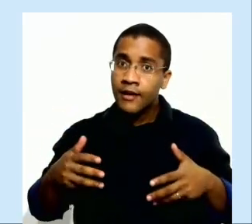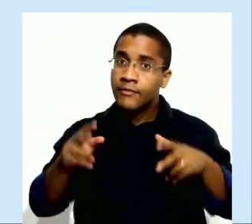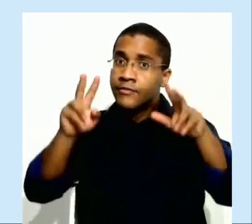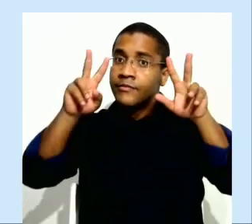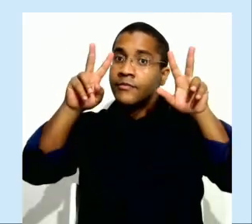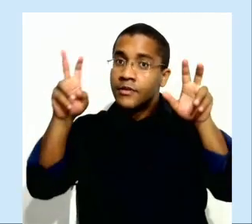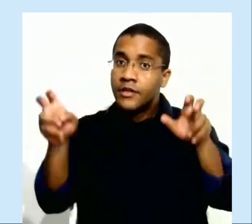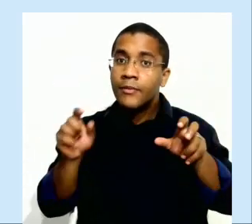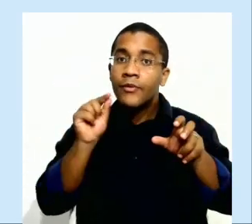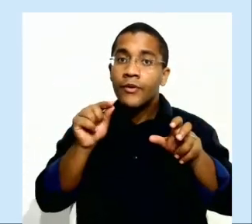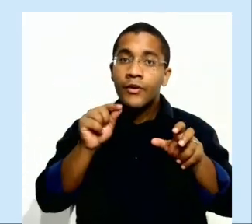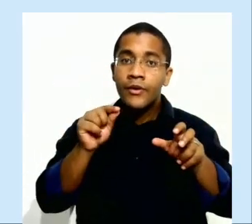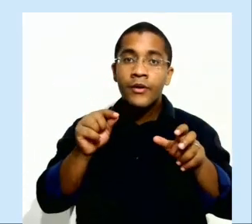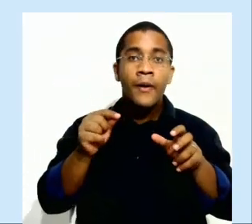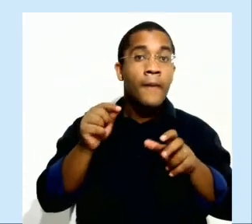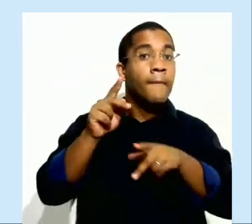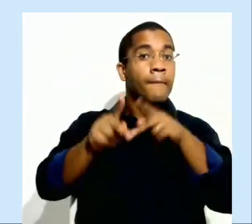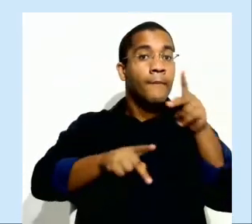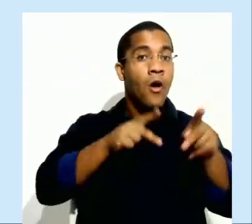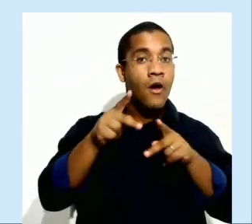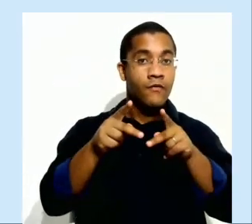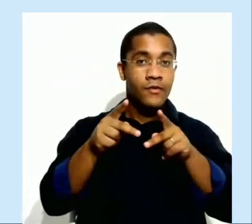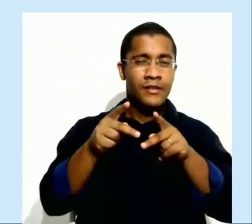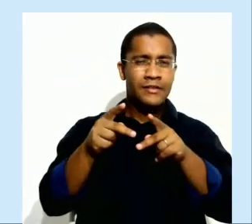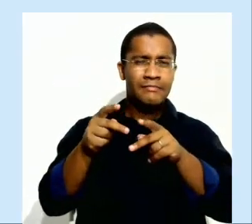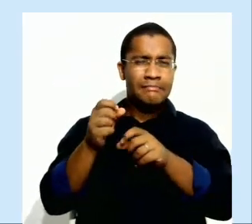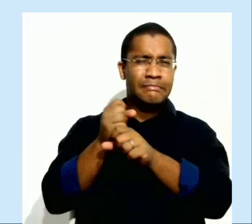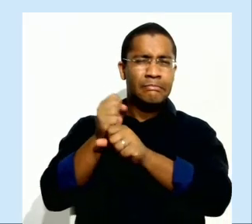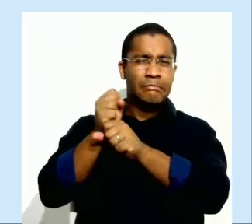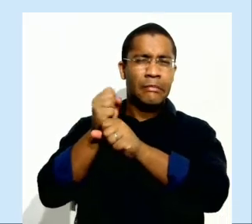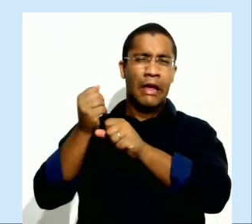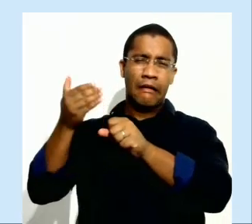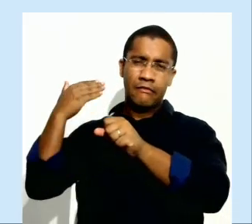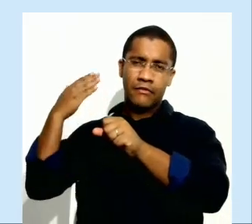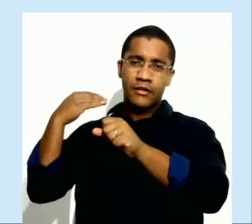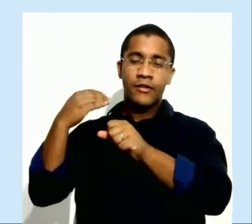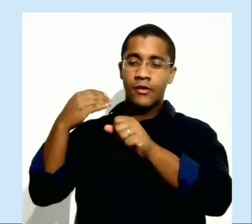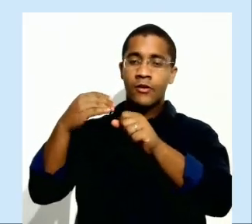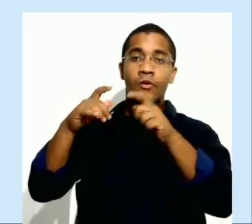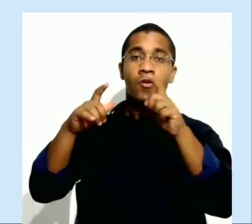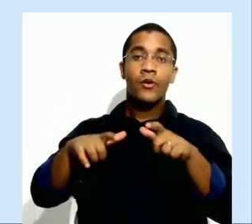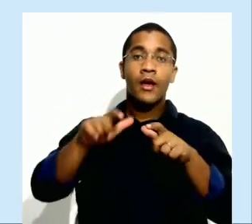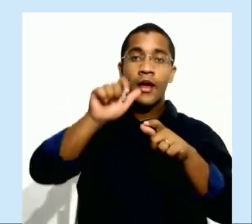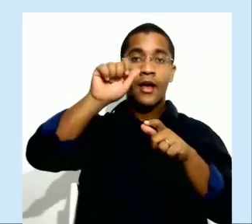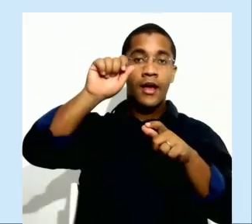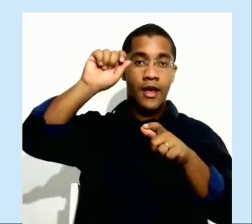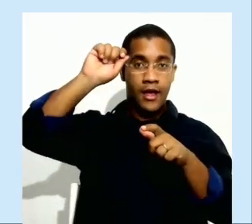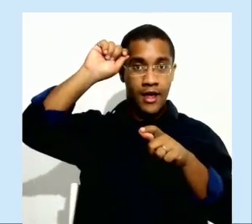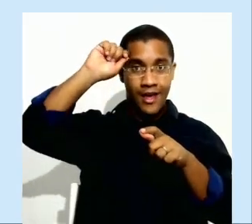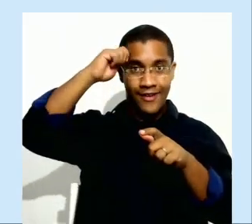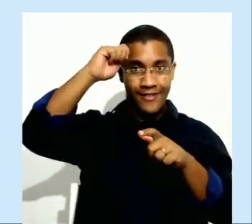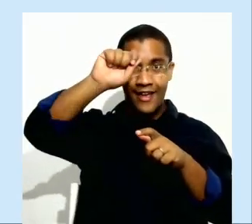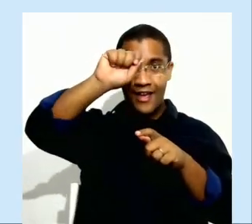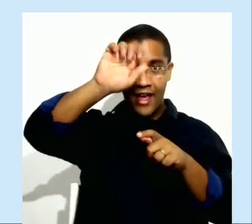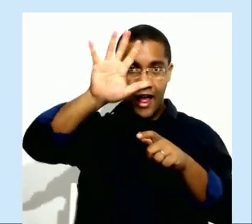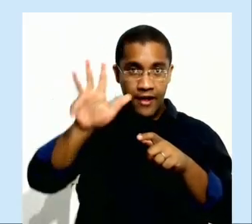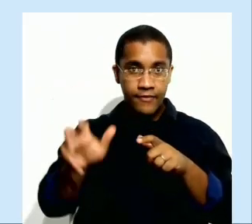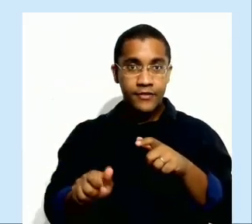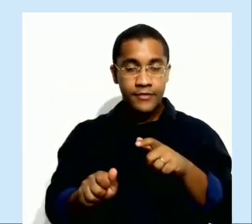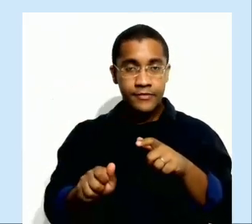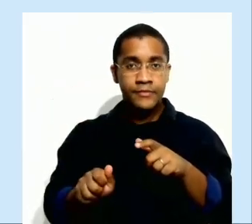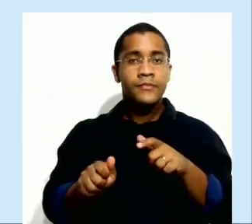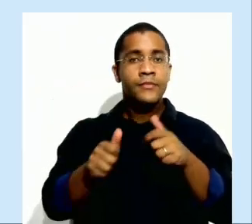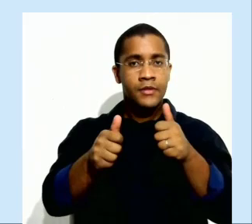pouco ainda sobre os povos antigos na África. Na aula passada nós falamos do